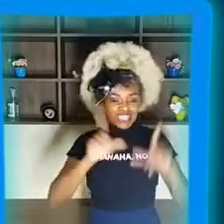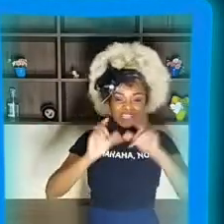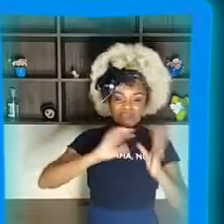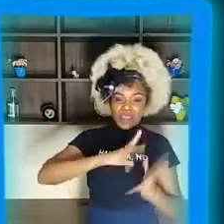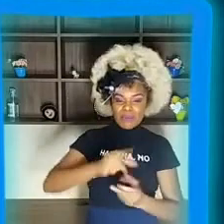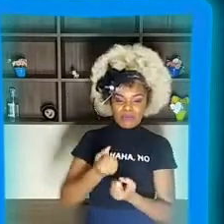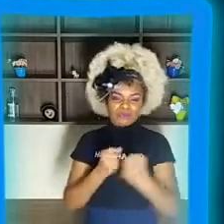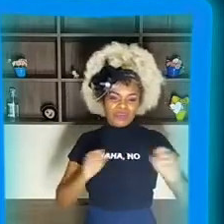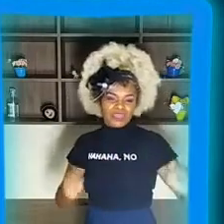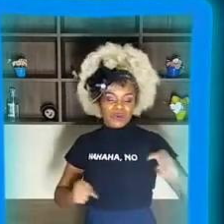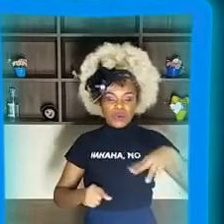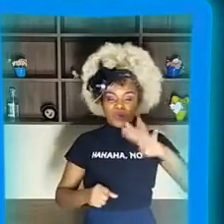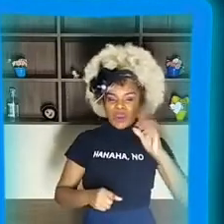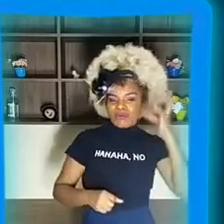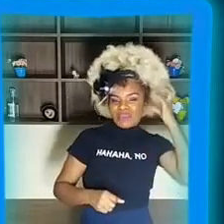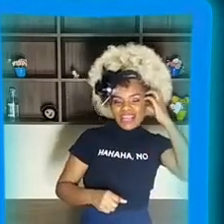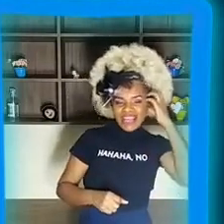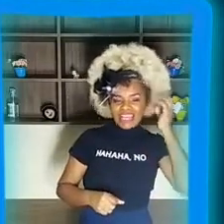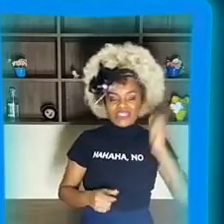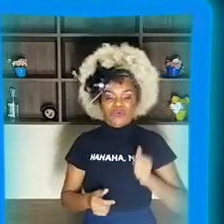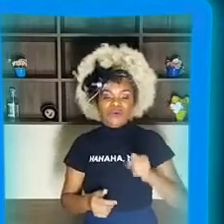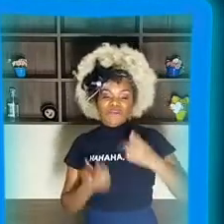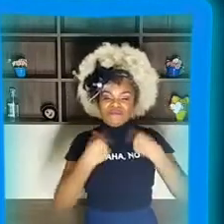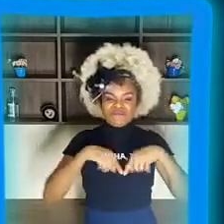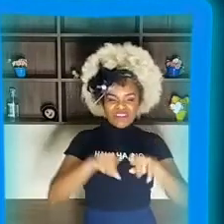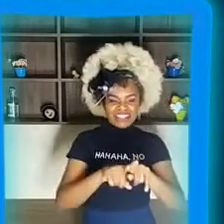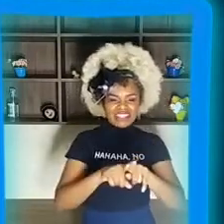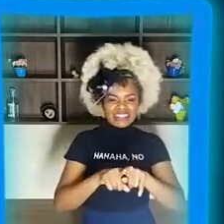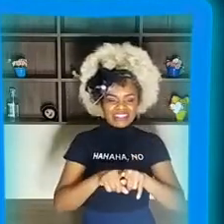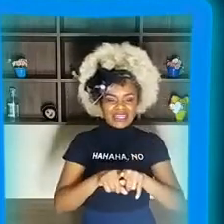E Web Rádio Fraternidade. E